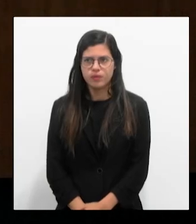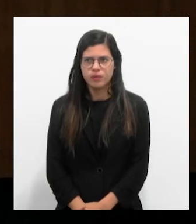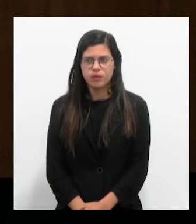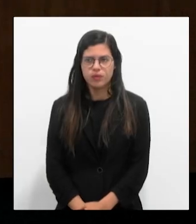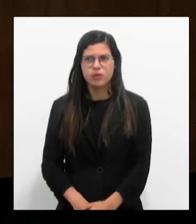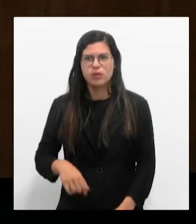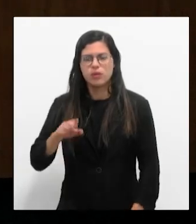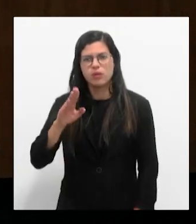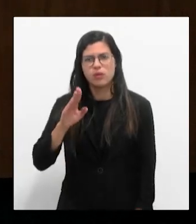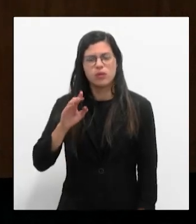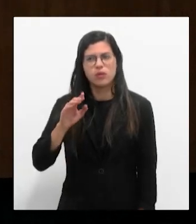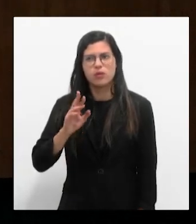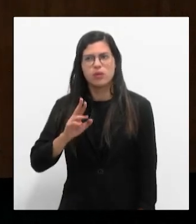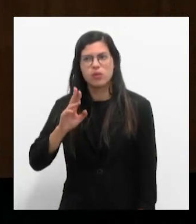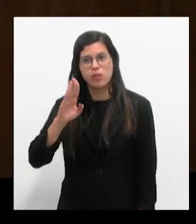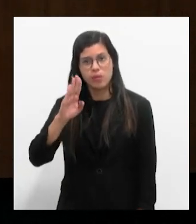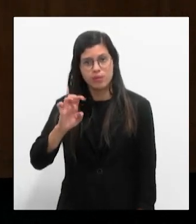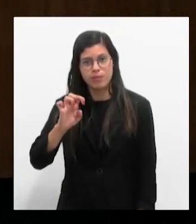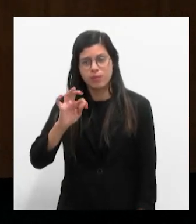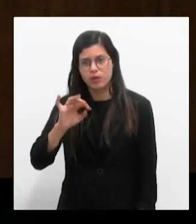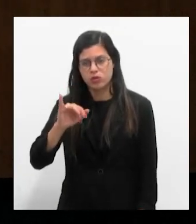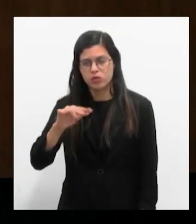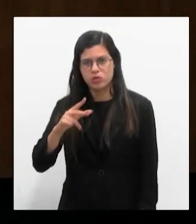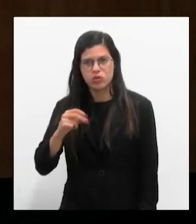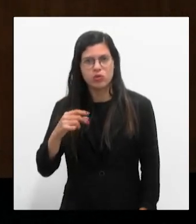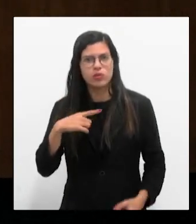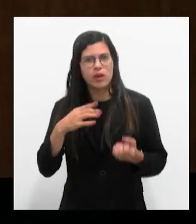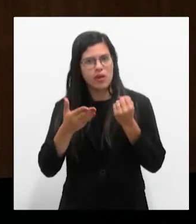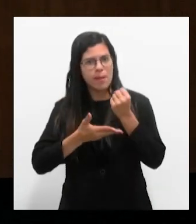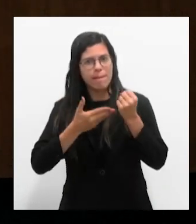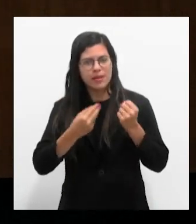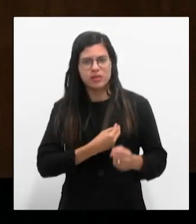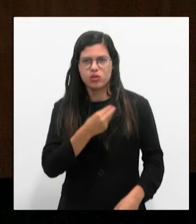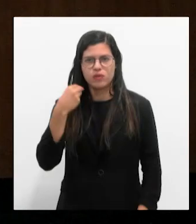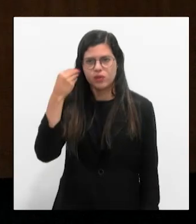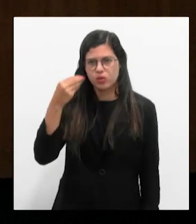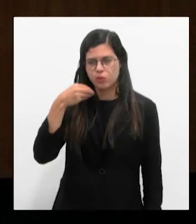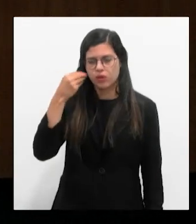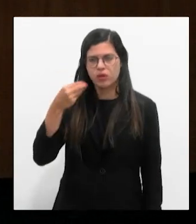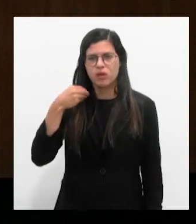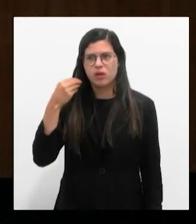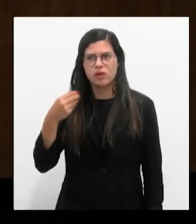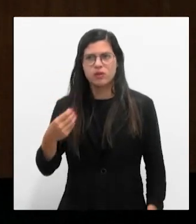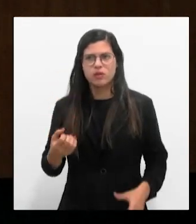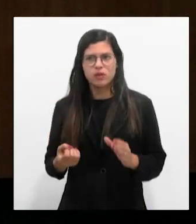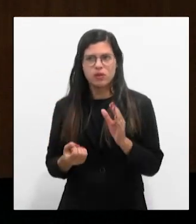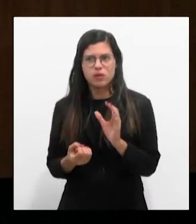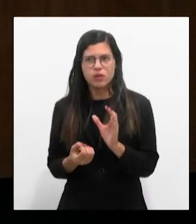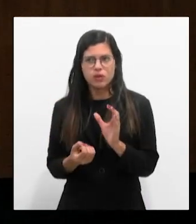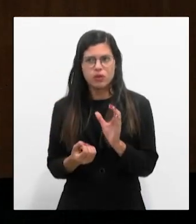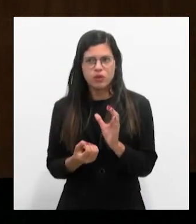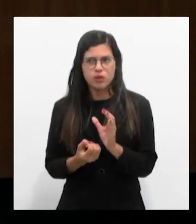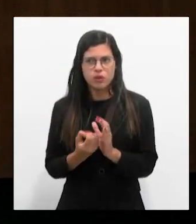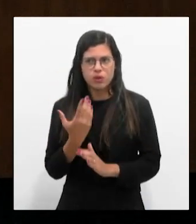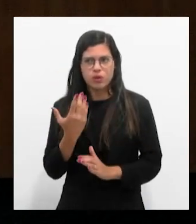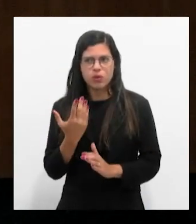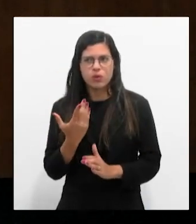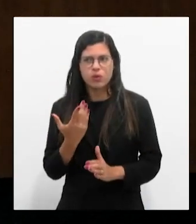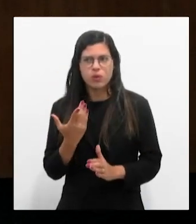Betinho, que tem na sua essência, na sua história de vida, que criou